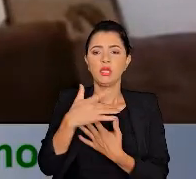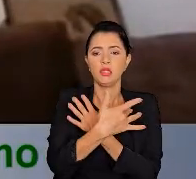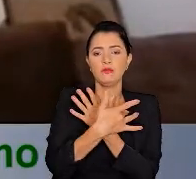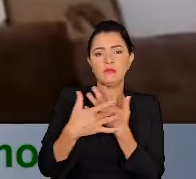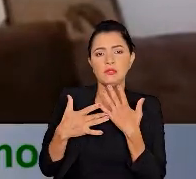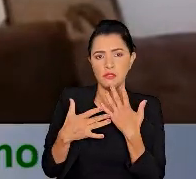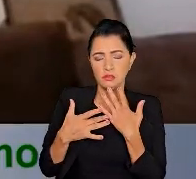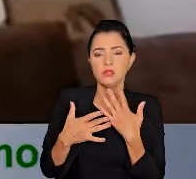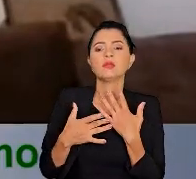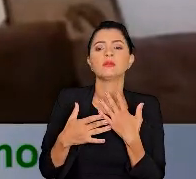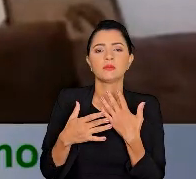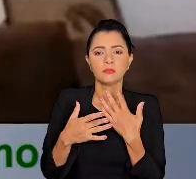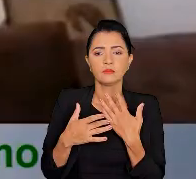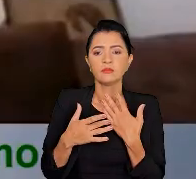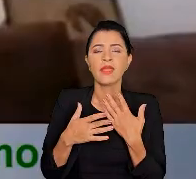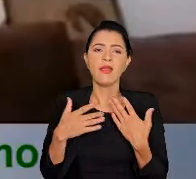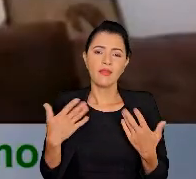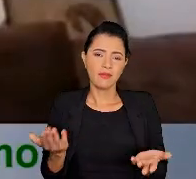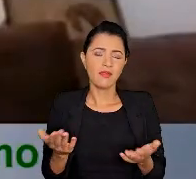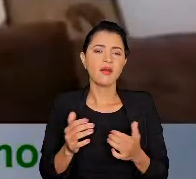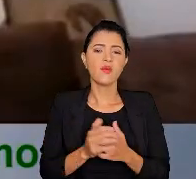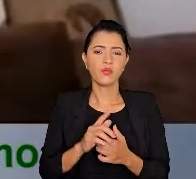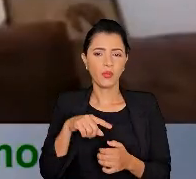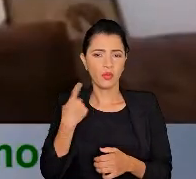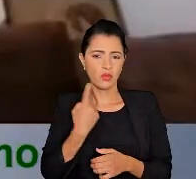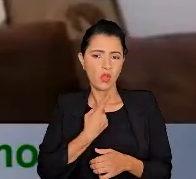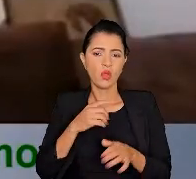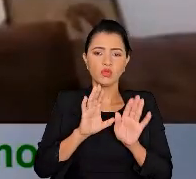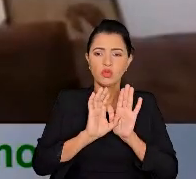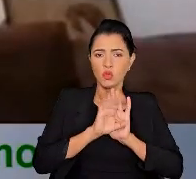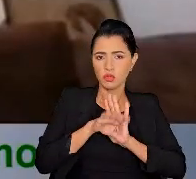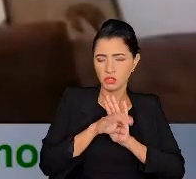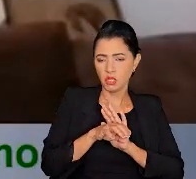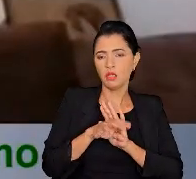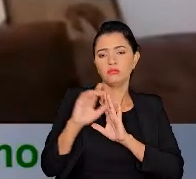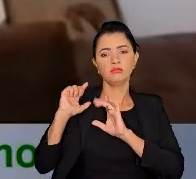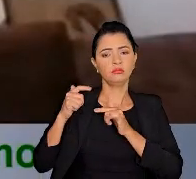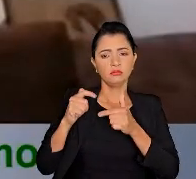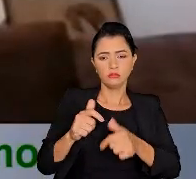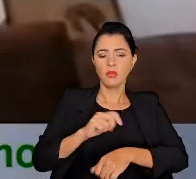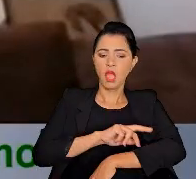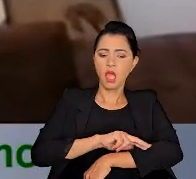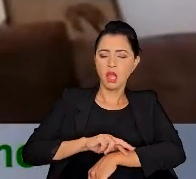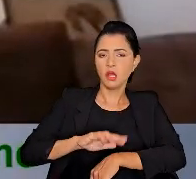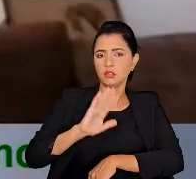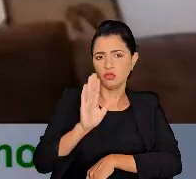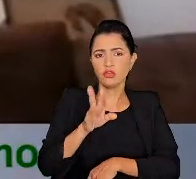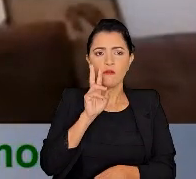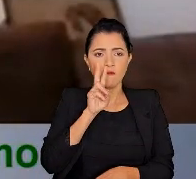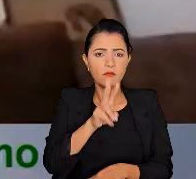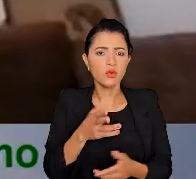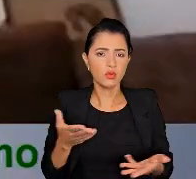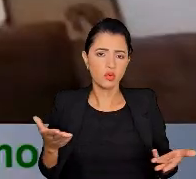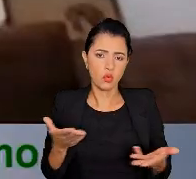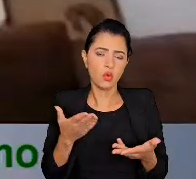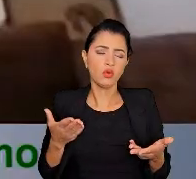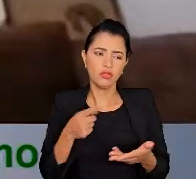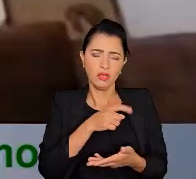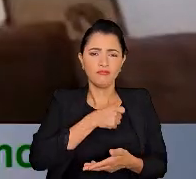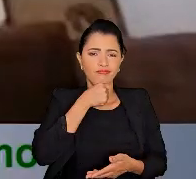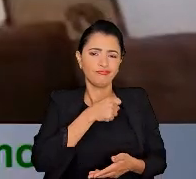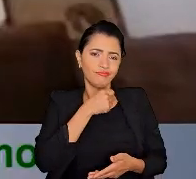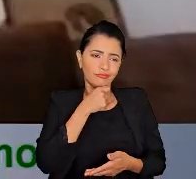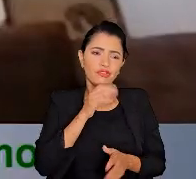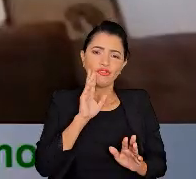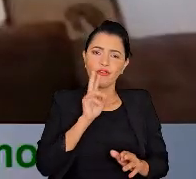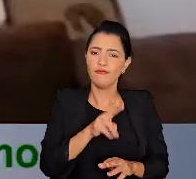deficiência. Então, aí, no nosso conceito tradicional de raça, que a gente já vê hoje ultrapassado, a gente já